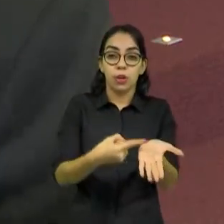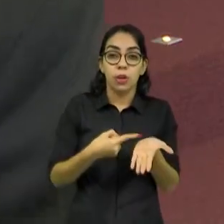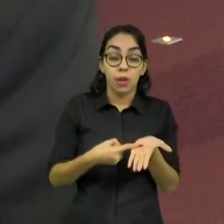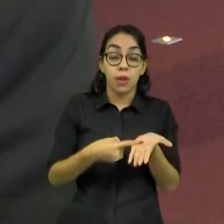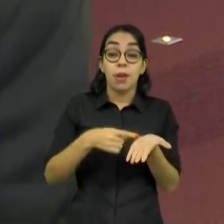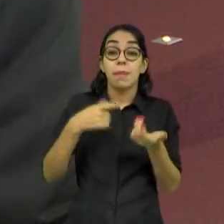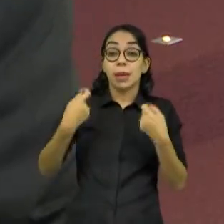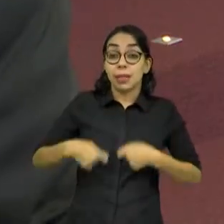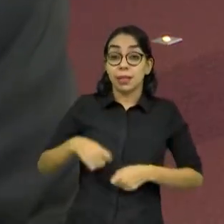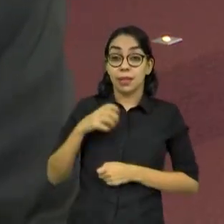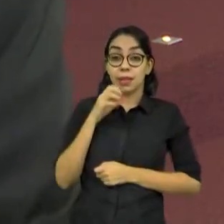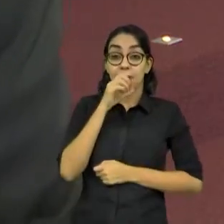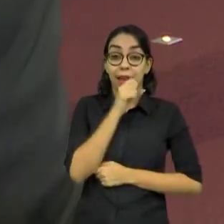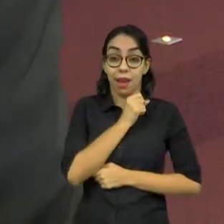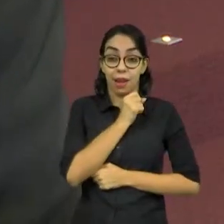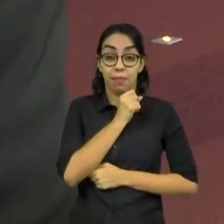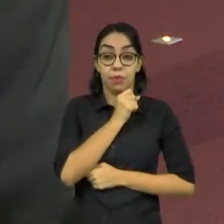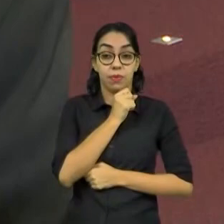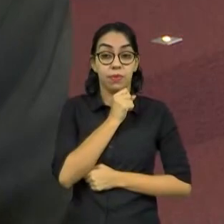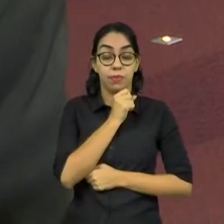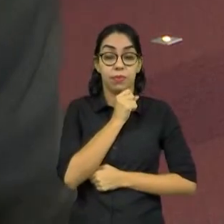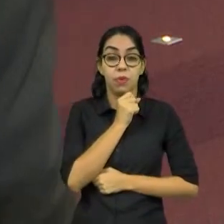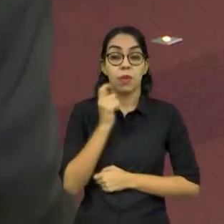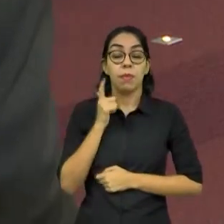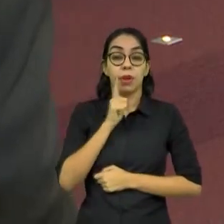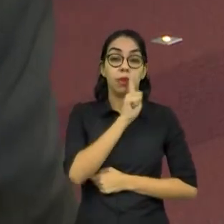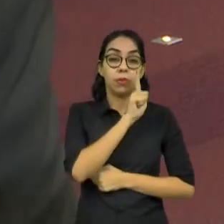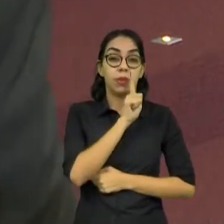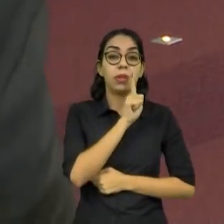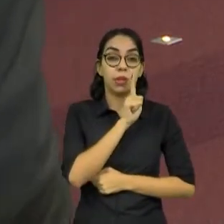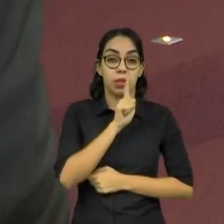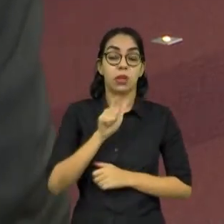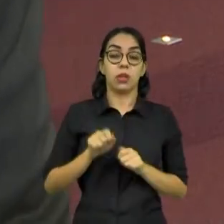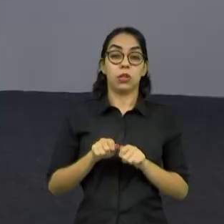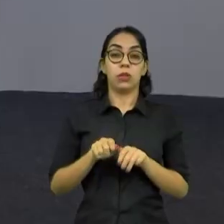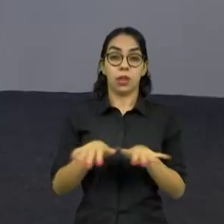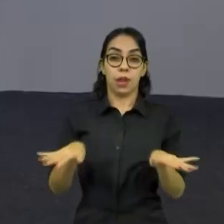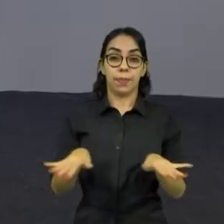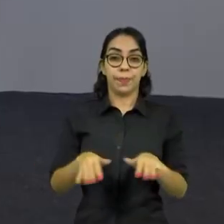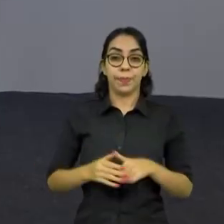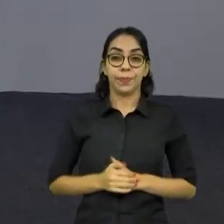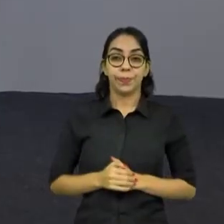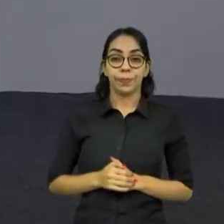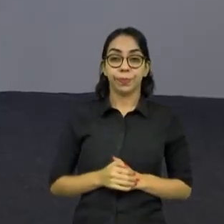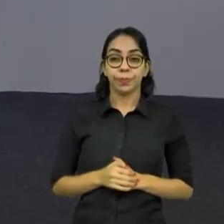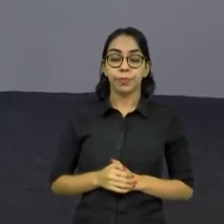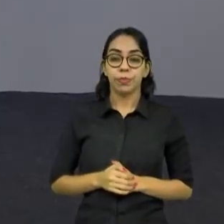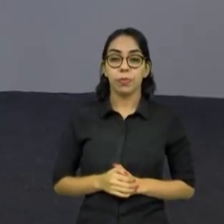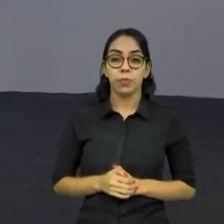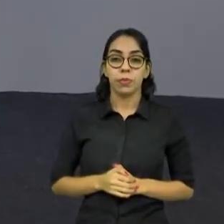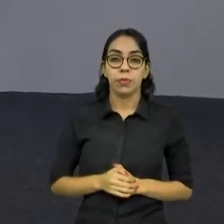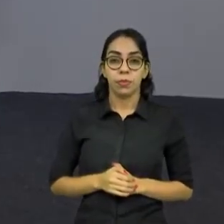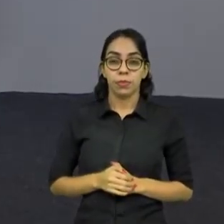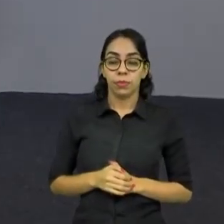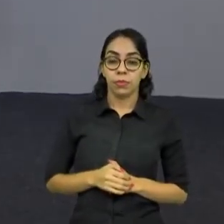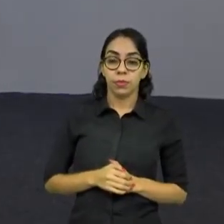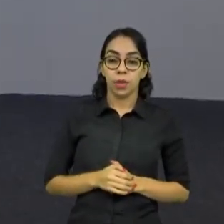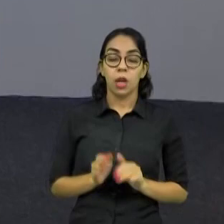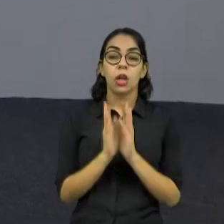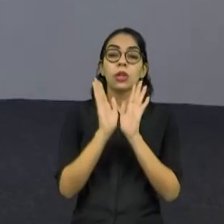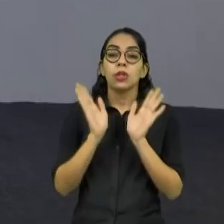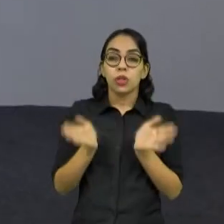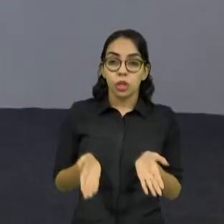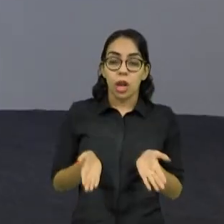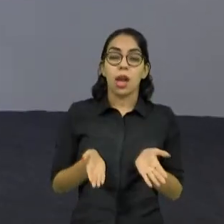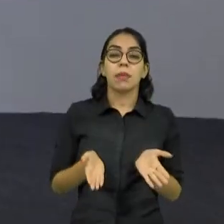rápido possível para essa vacina estar disponível o mais rápido possível para a população. Com o crescimento do número de casos